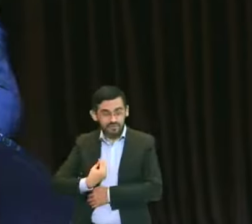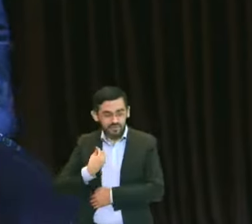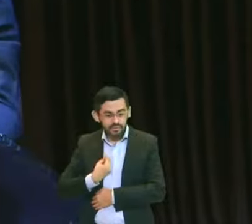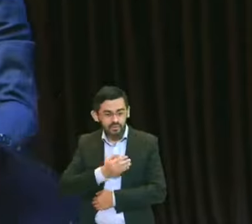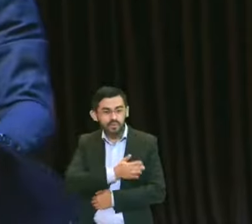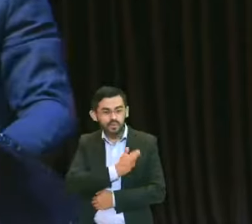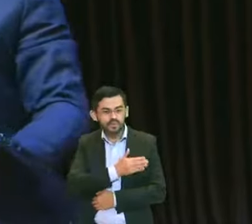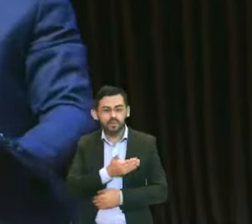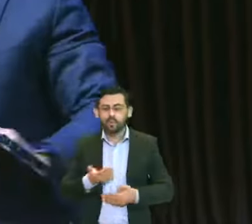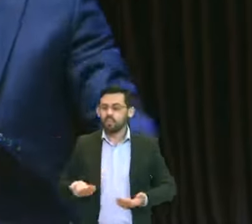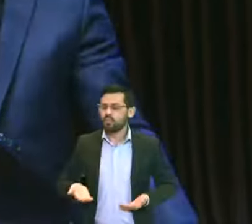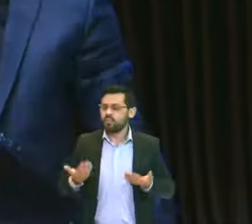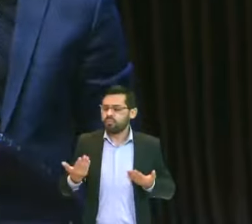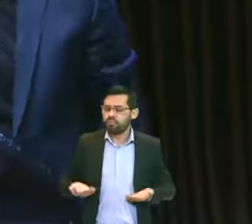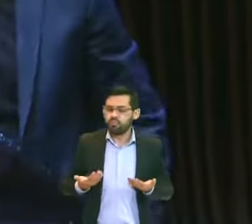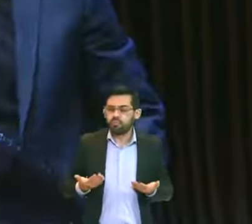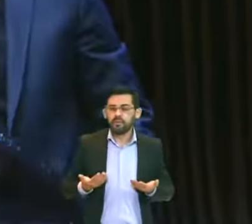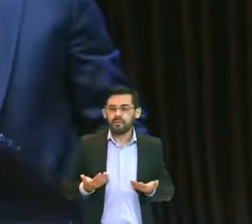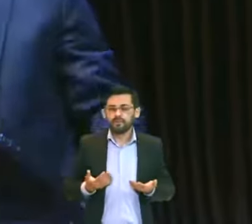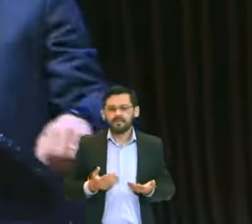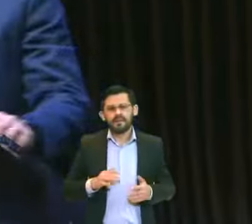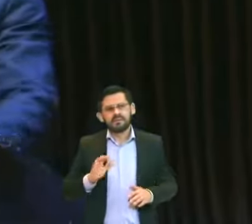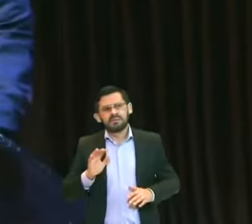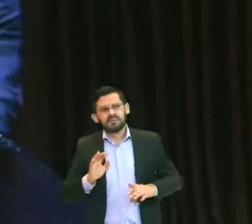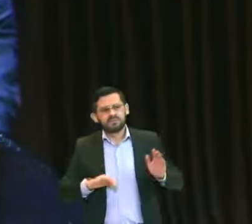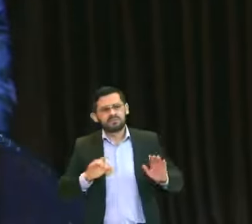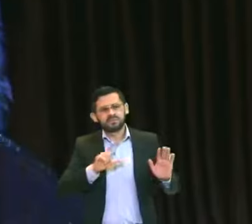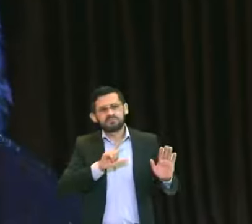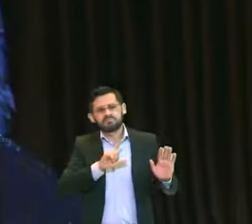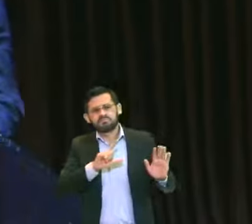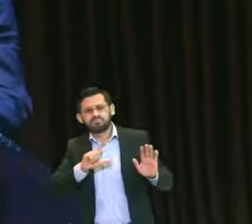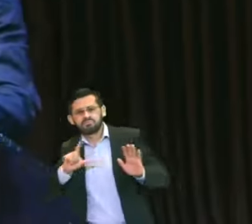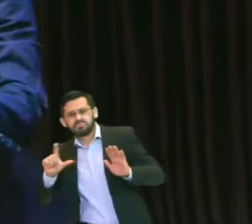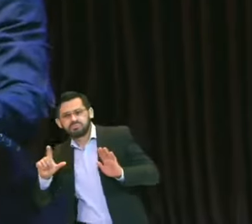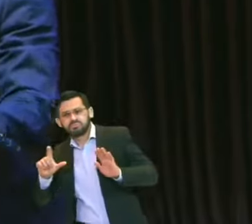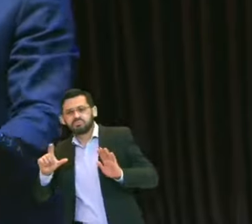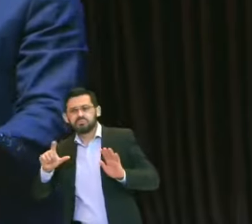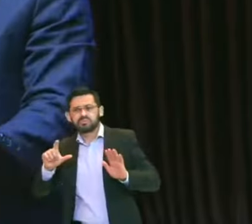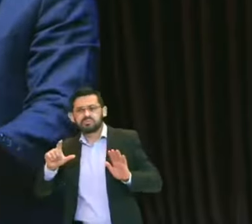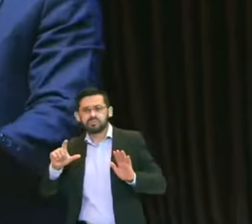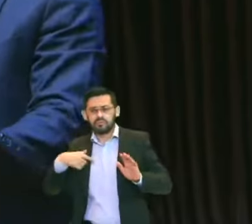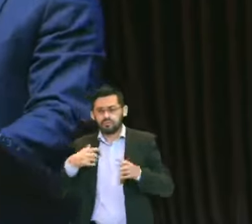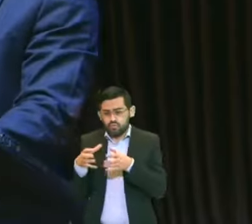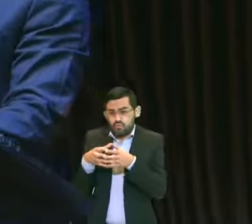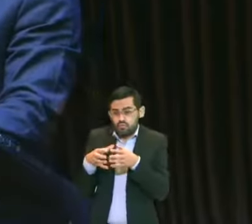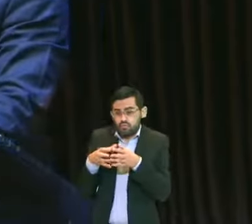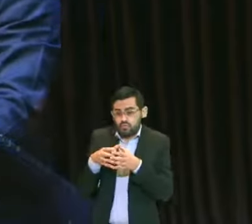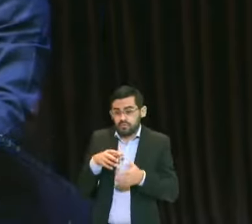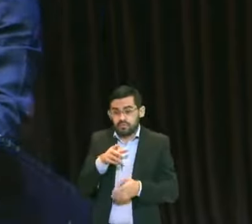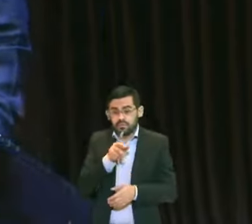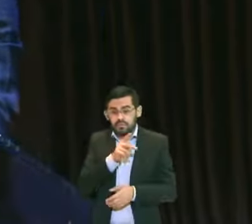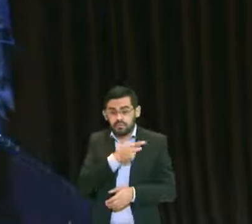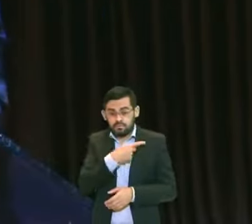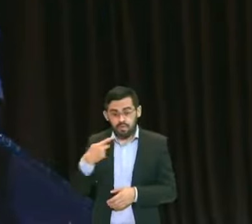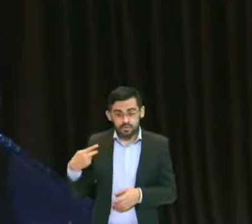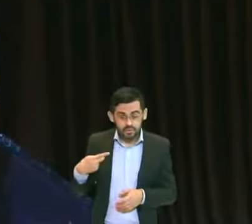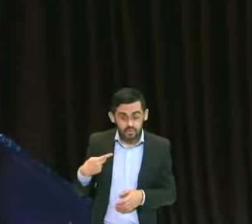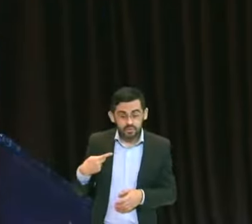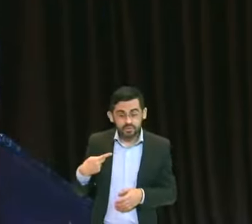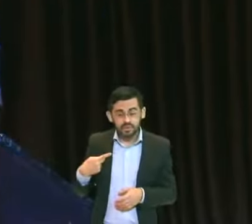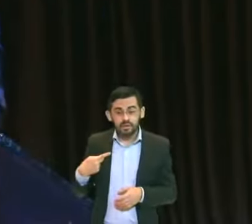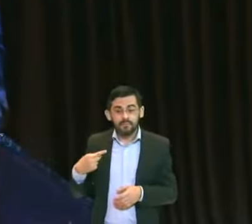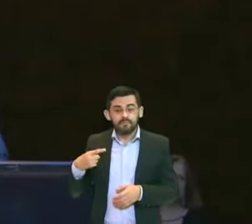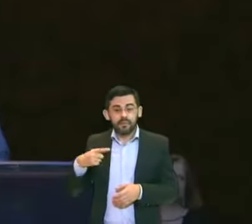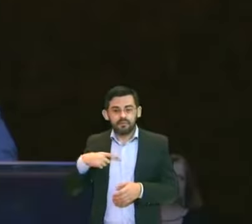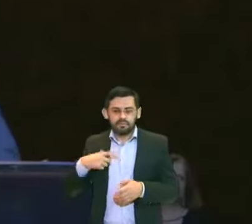leve. Algumas semanas eu estive no núcleo de pastores aqui da cidade de Curitiba e o pastor Jeremias